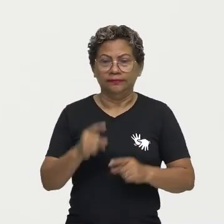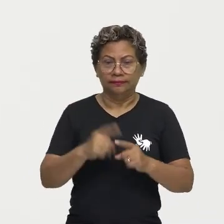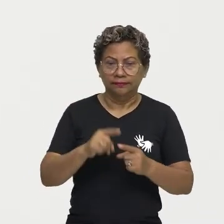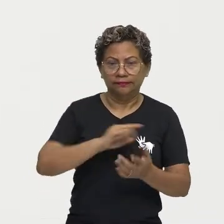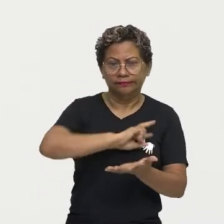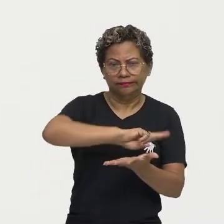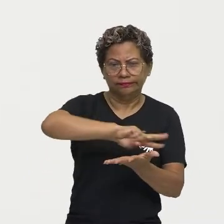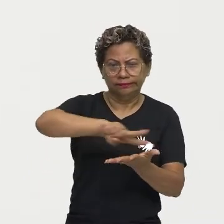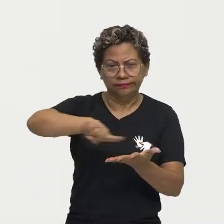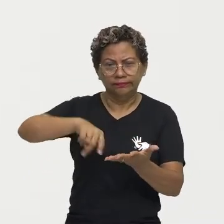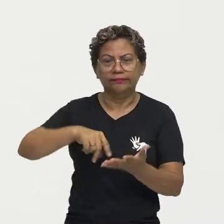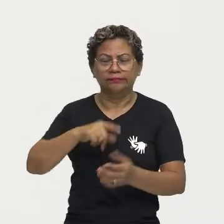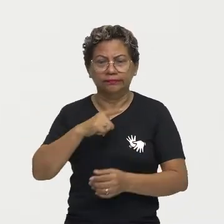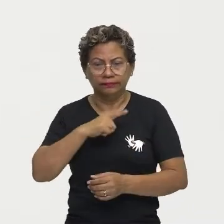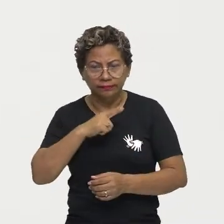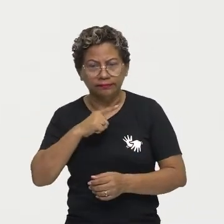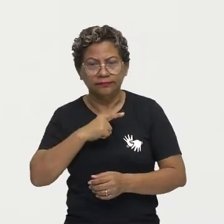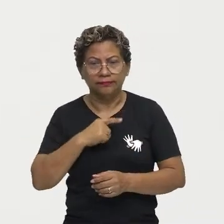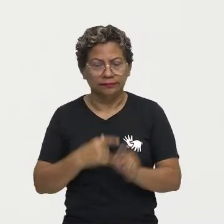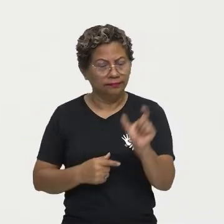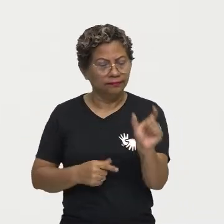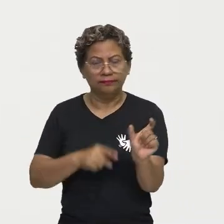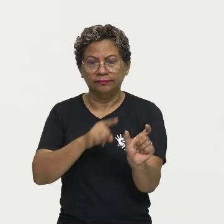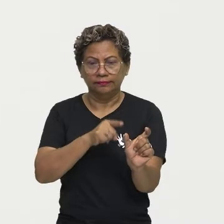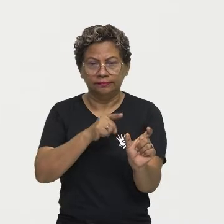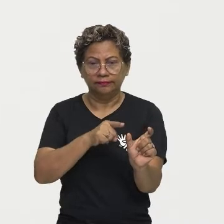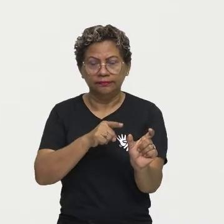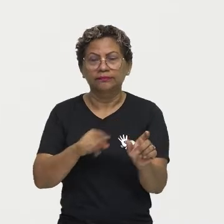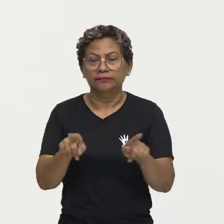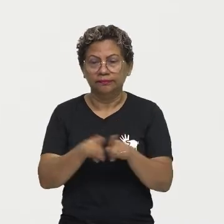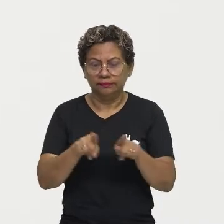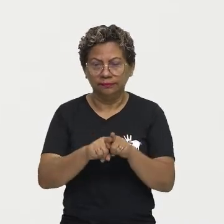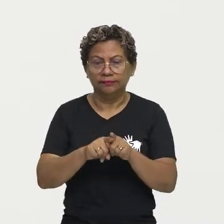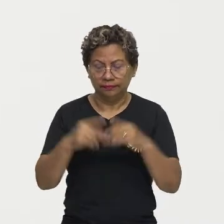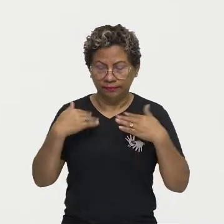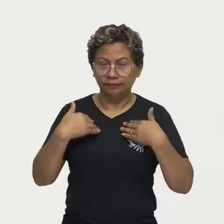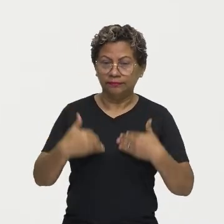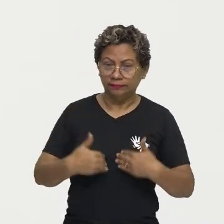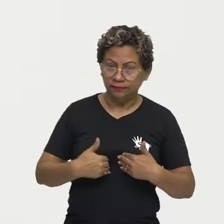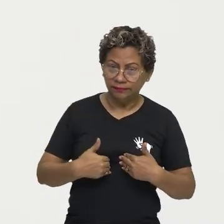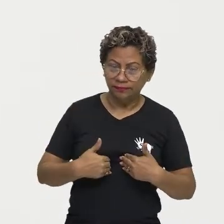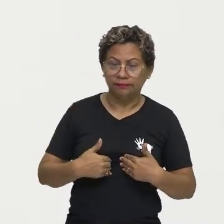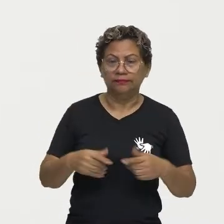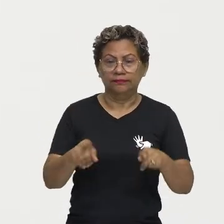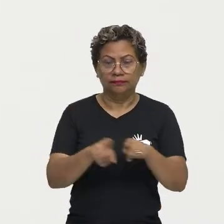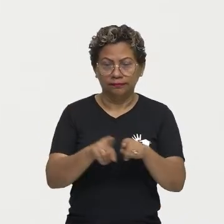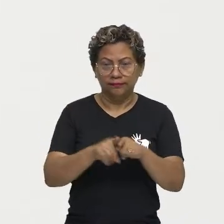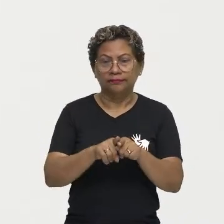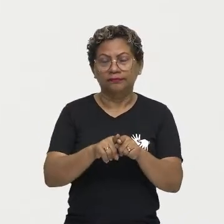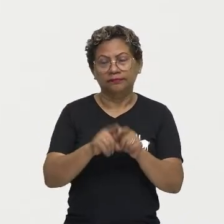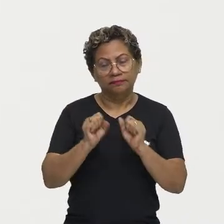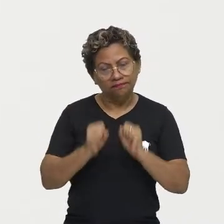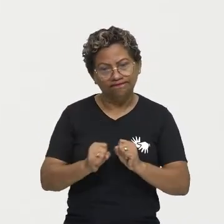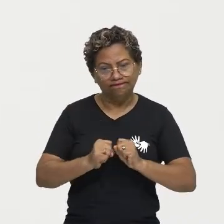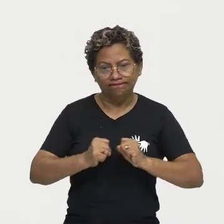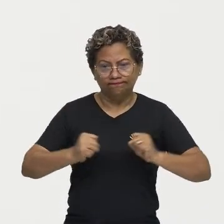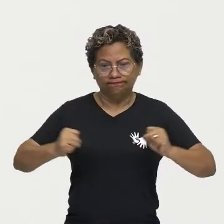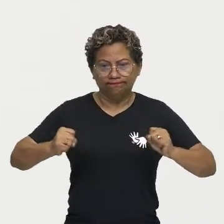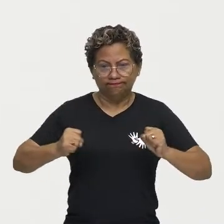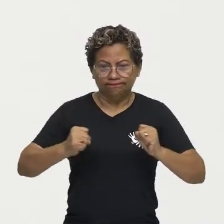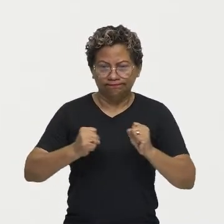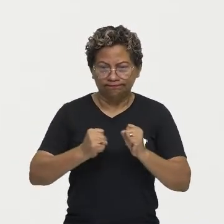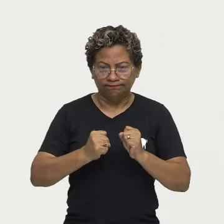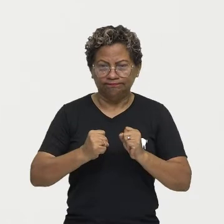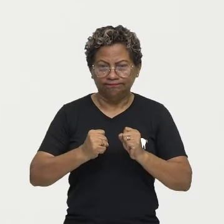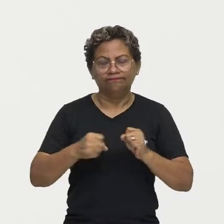propriedades elásticas de uma mola, ou um corpo que possui capacidade de ter elasticidade. Um